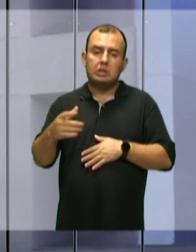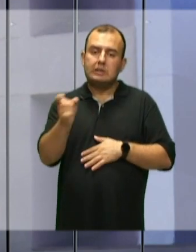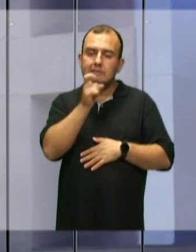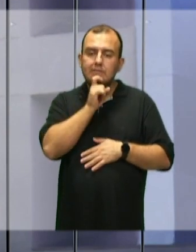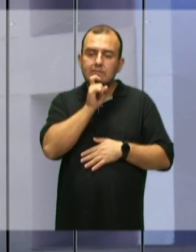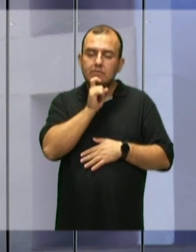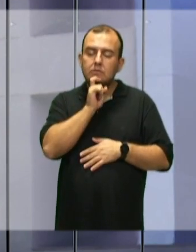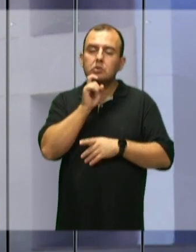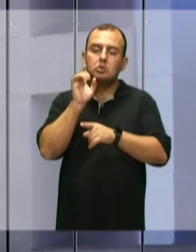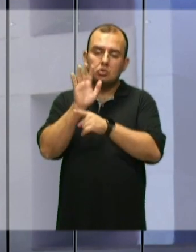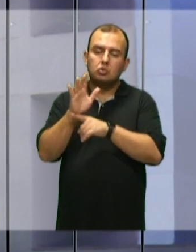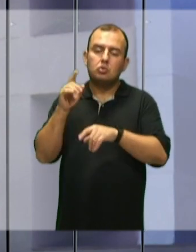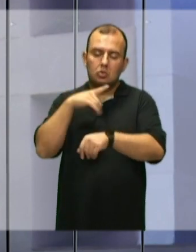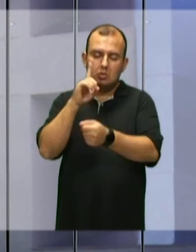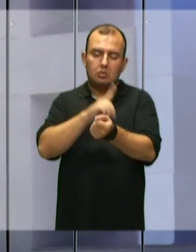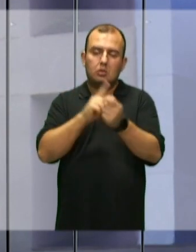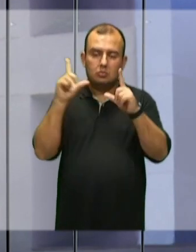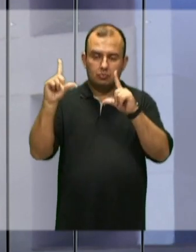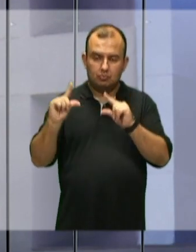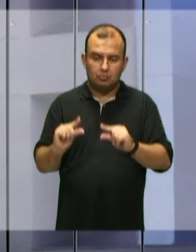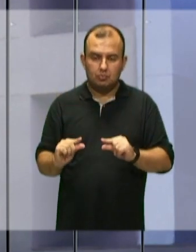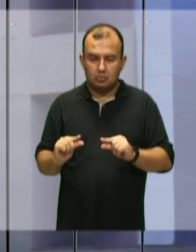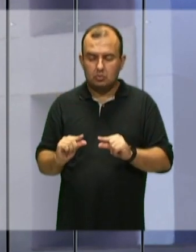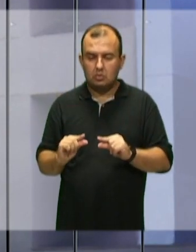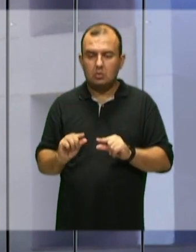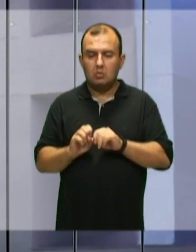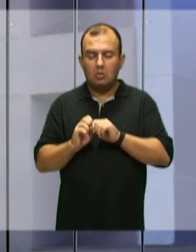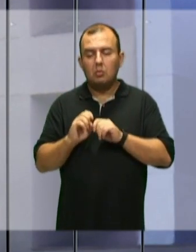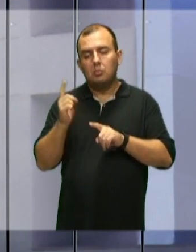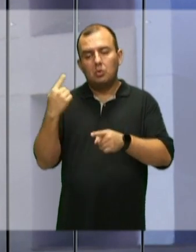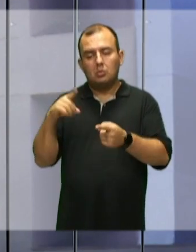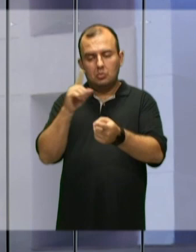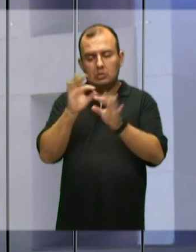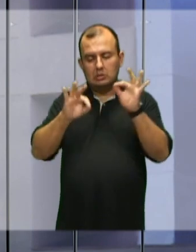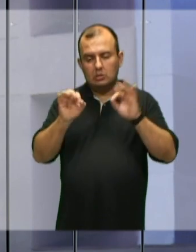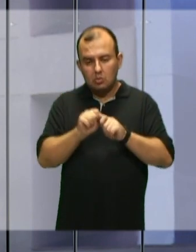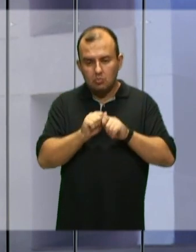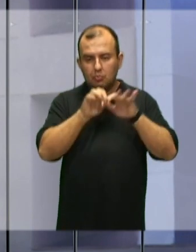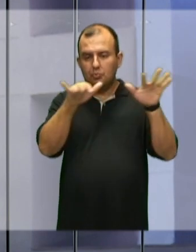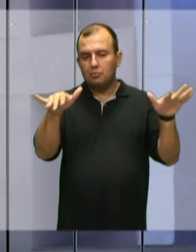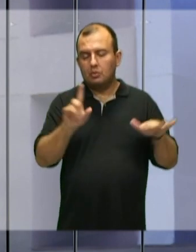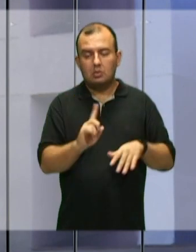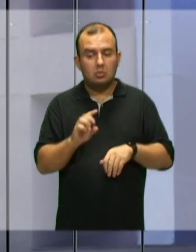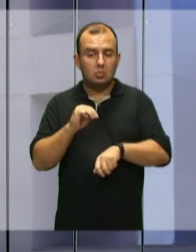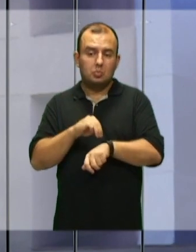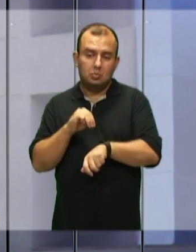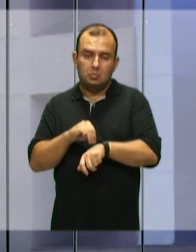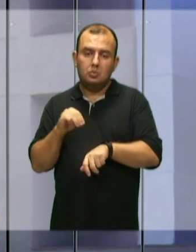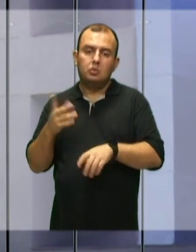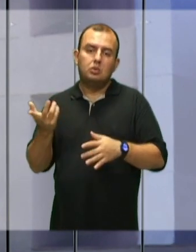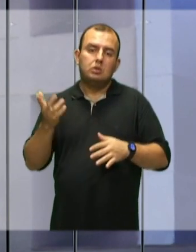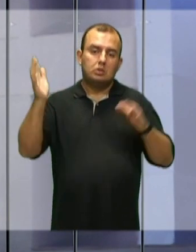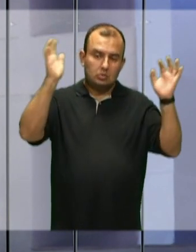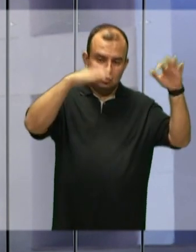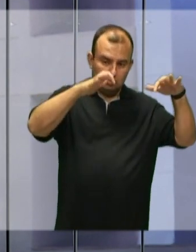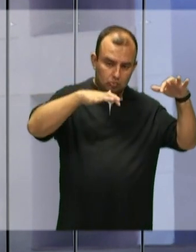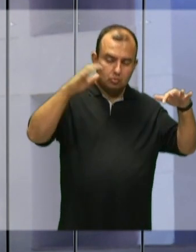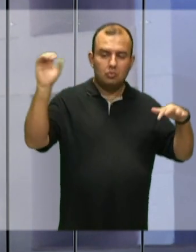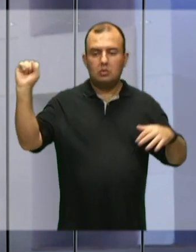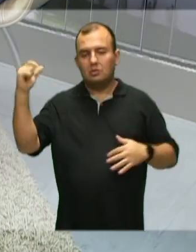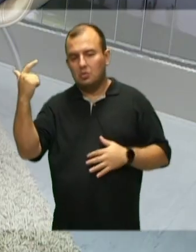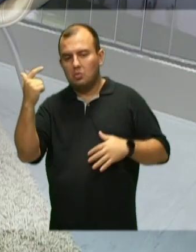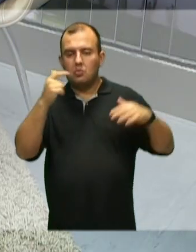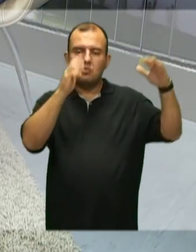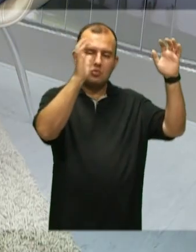a combater a dengue né porque o mosquito ele não não se prolifera de uma forma tão rápida mas no momento a cidade também tem essa questão chuva sol